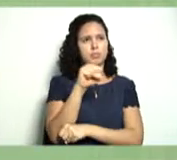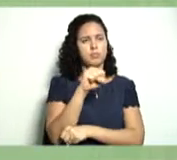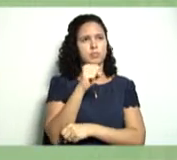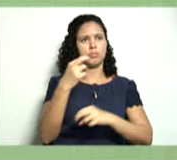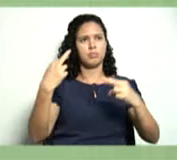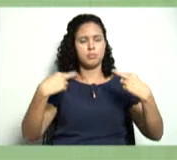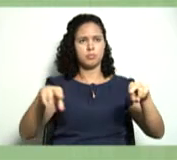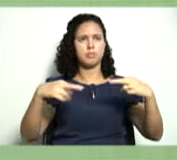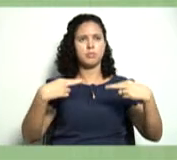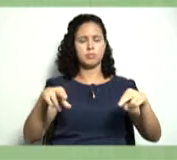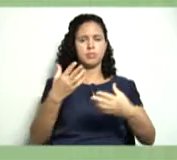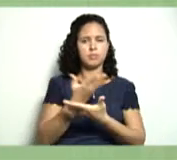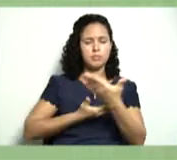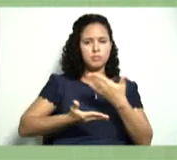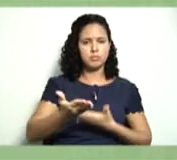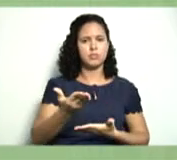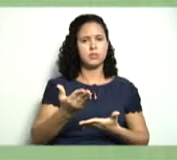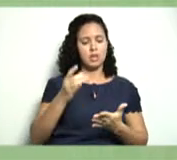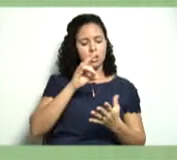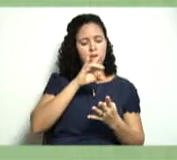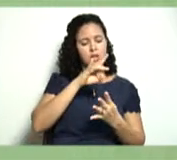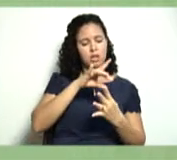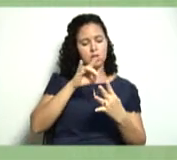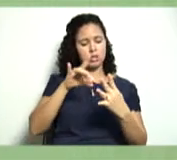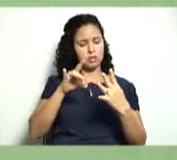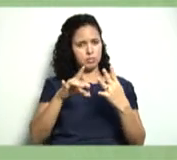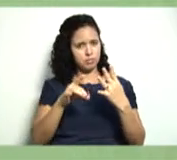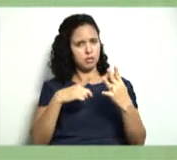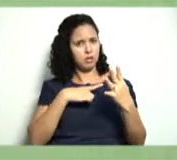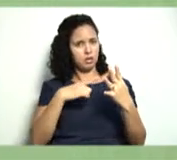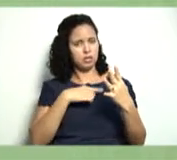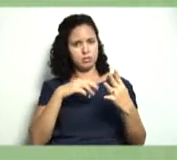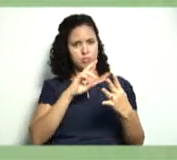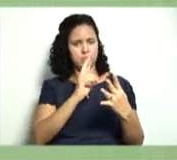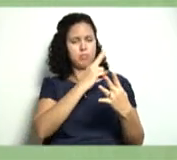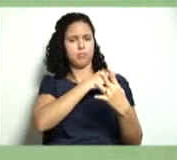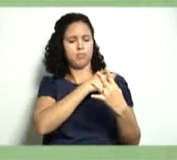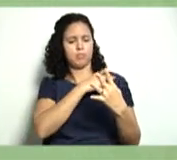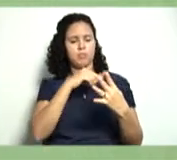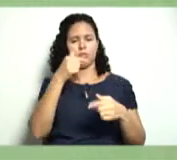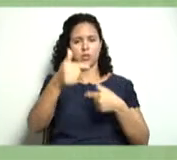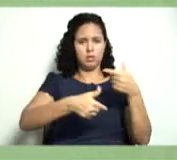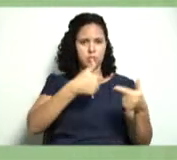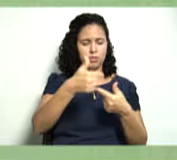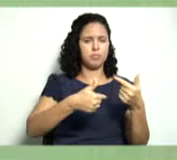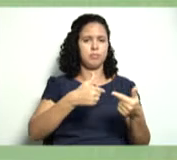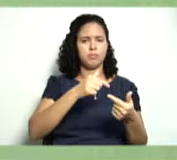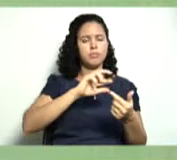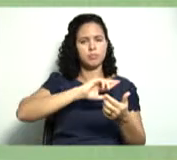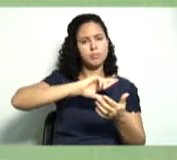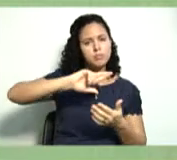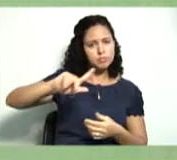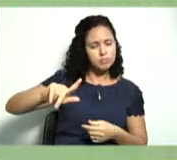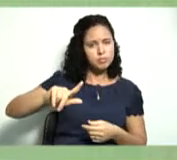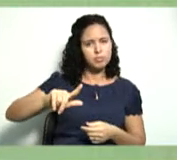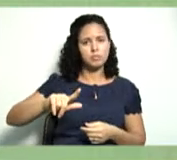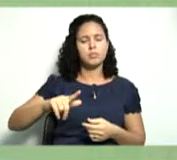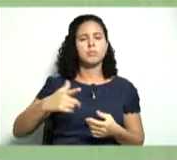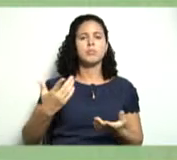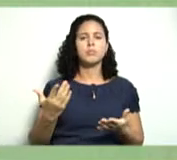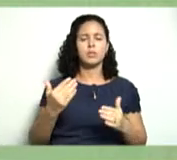de tarefas distintas essa divisão em camadas é uma forma de garantir